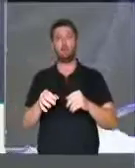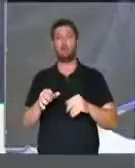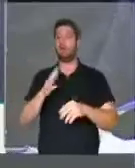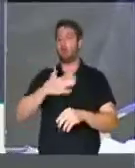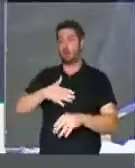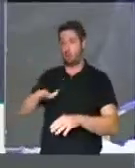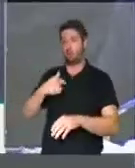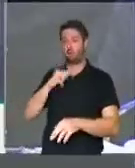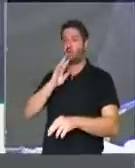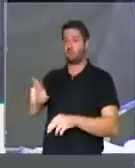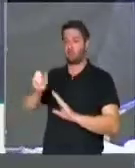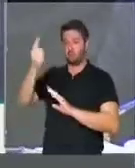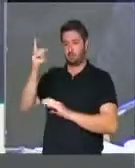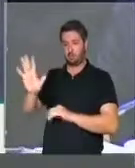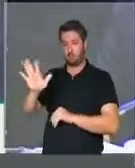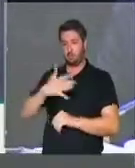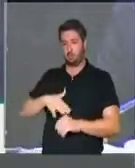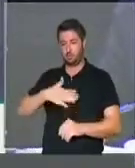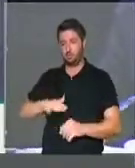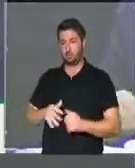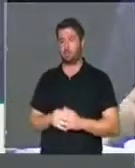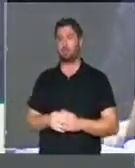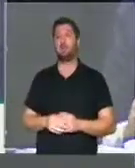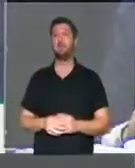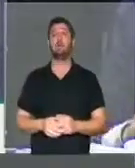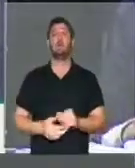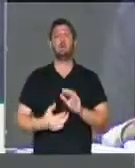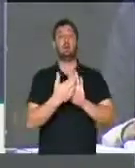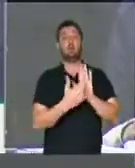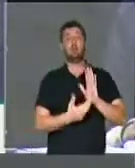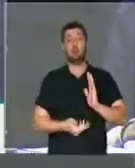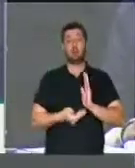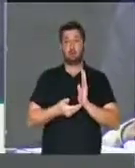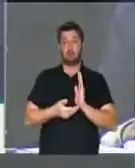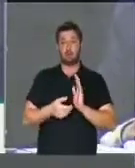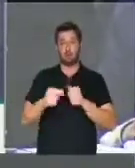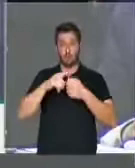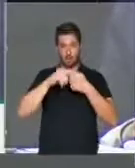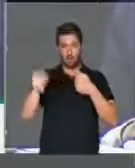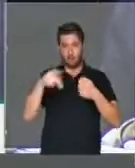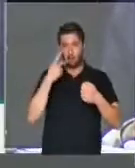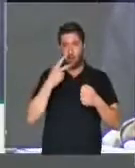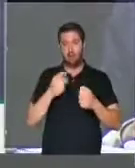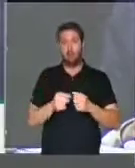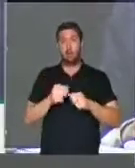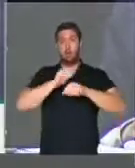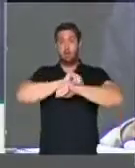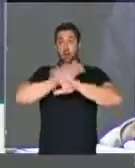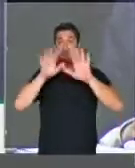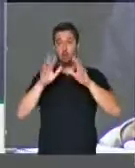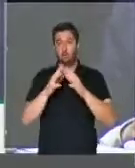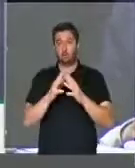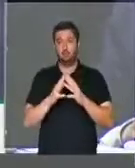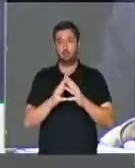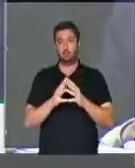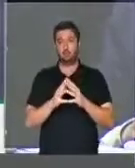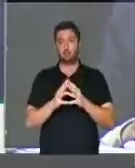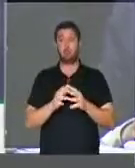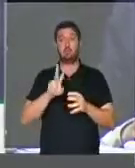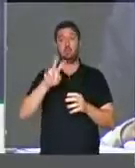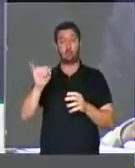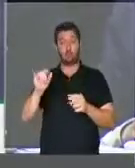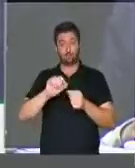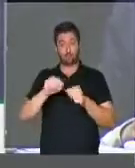ok o o o regimento da casa no artigo com a cedência de todos diz claramente que o será